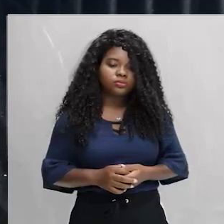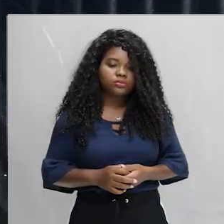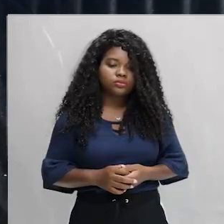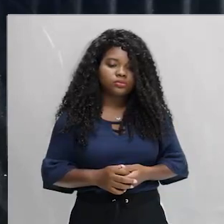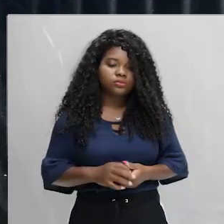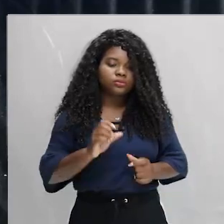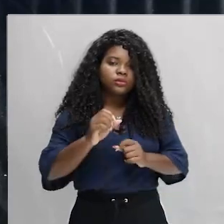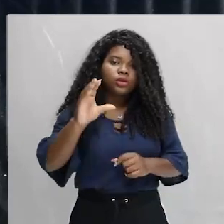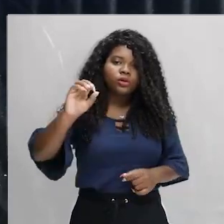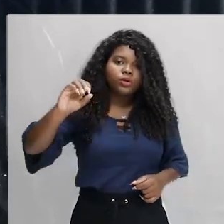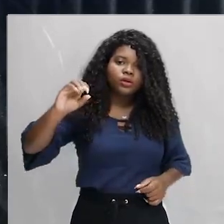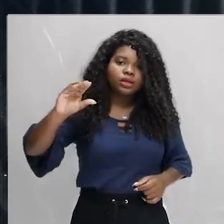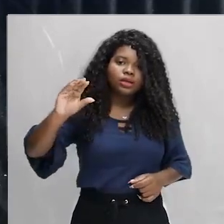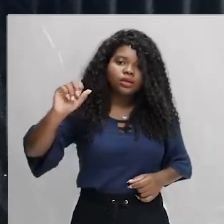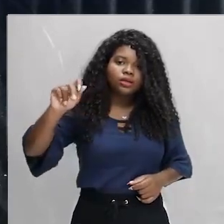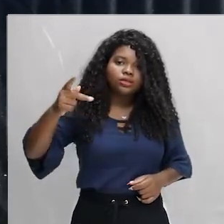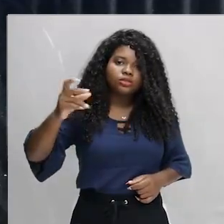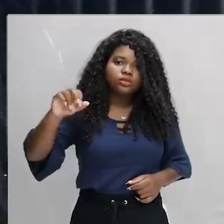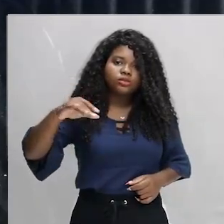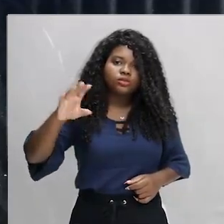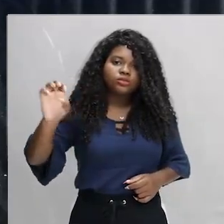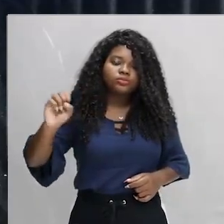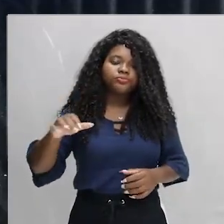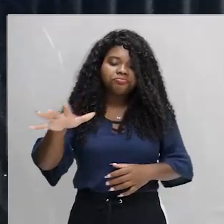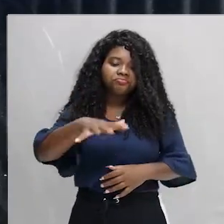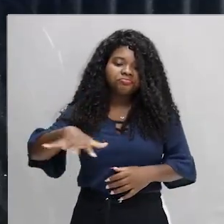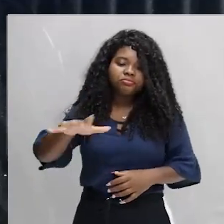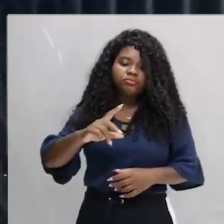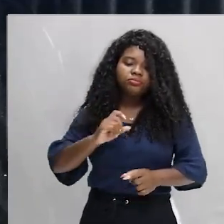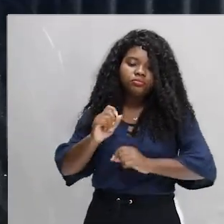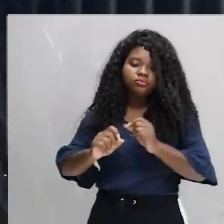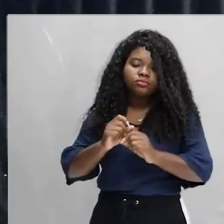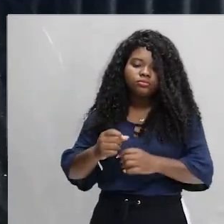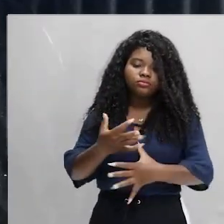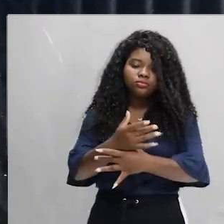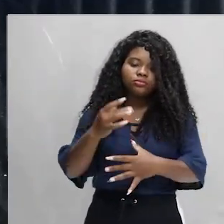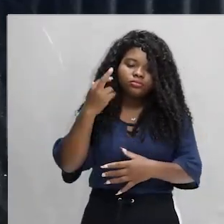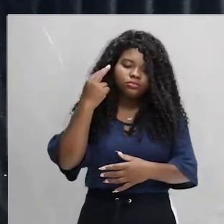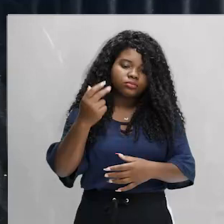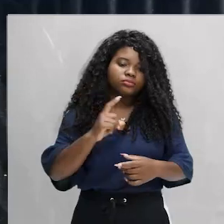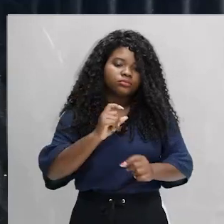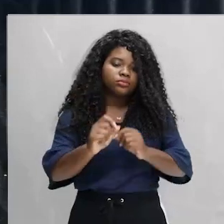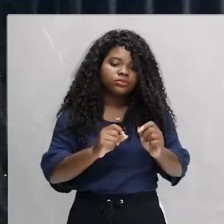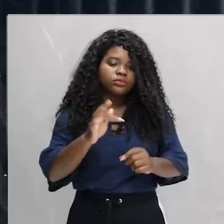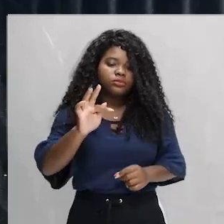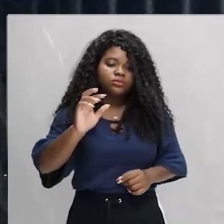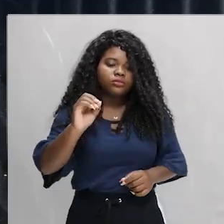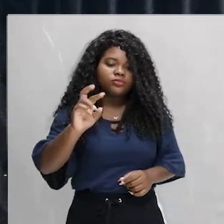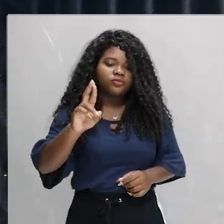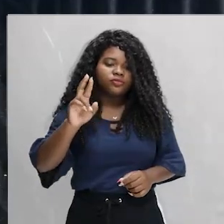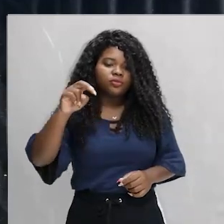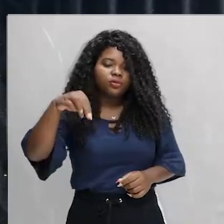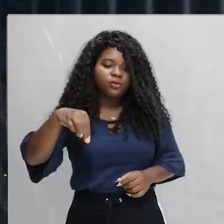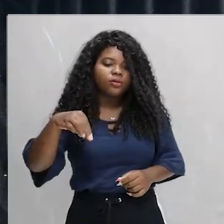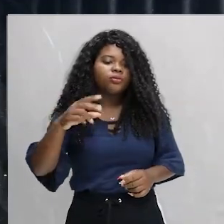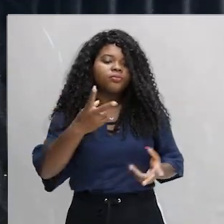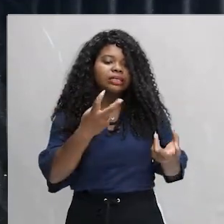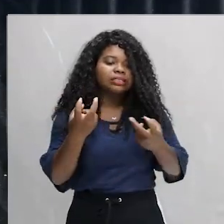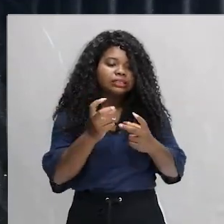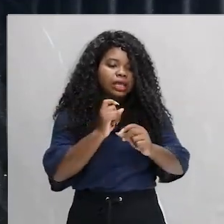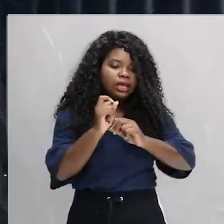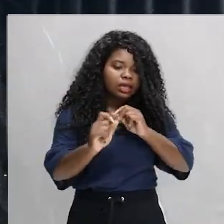existem os canhões e tal. E essa área aqui, que a gente chama de centro histórico, bem que a gente tem o fórum, olha só, a gente